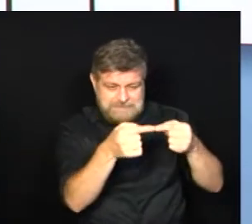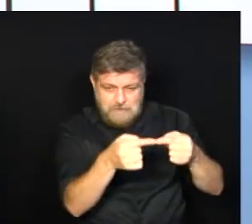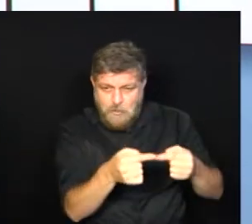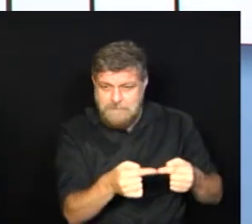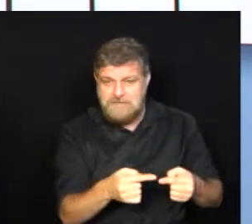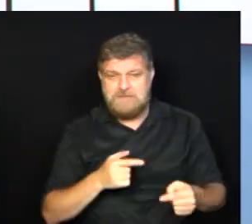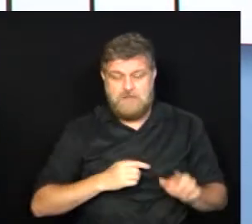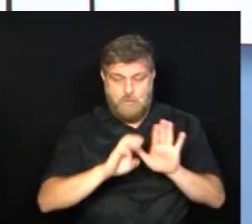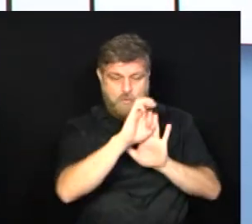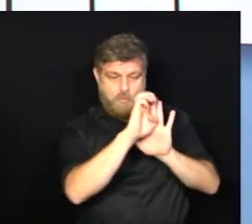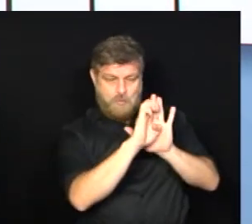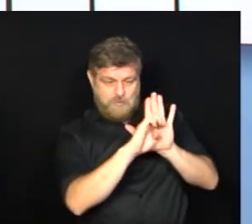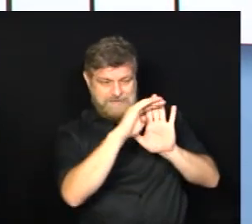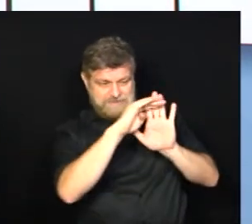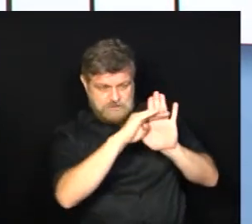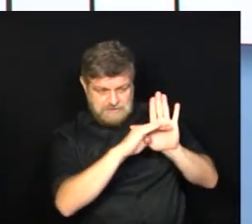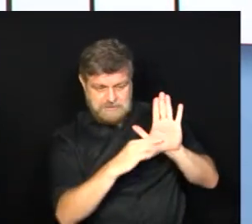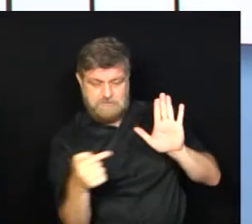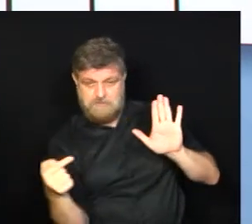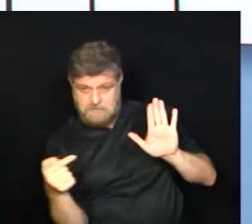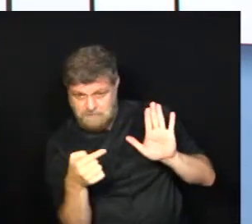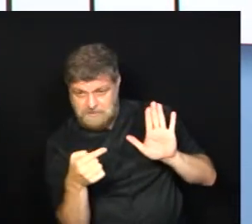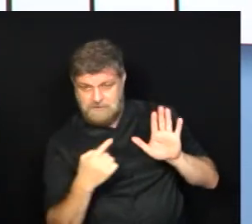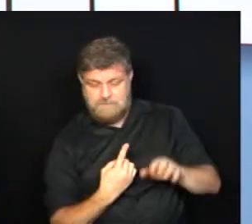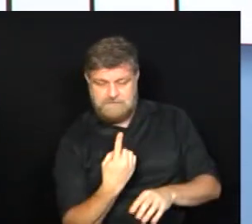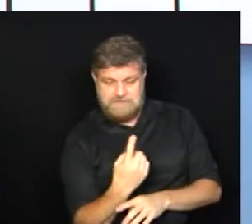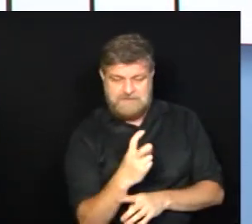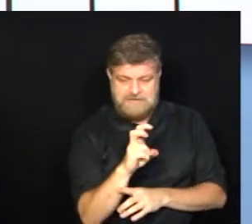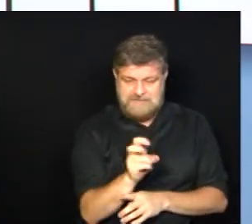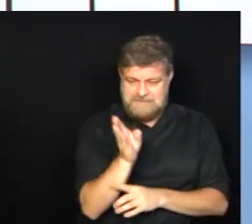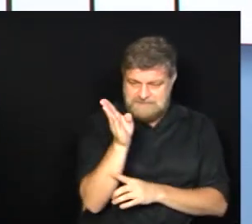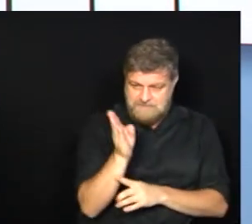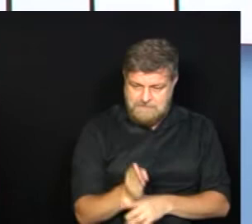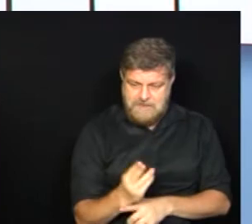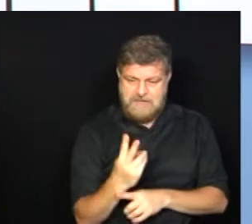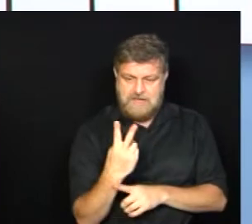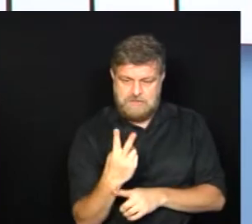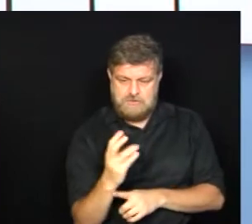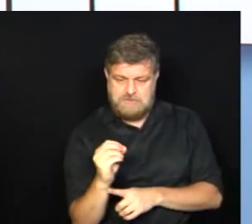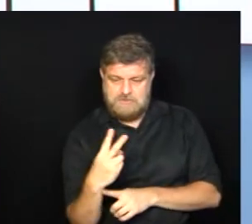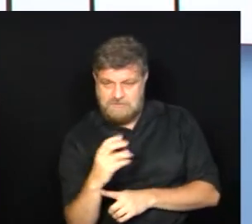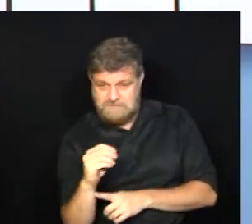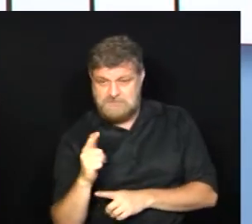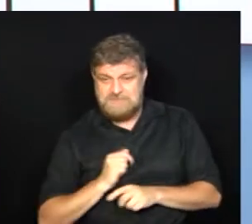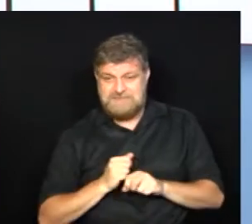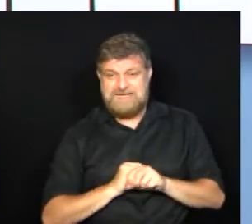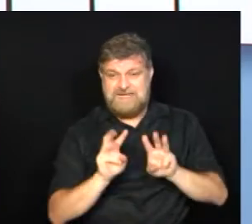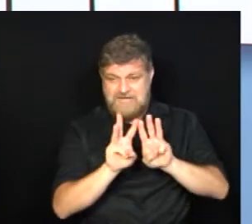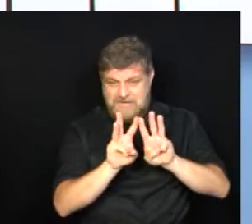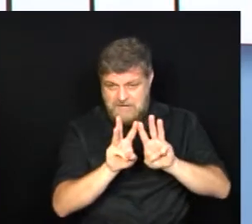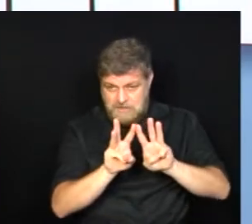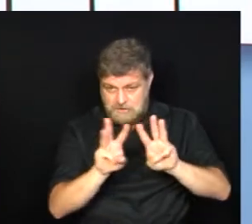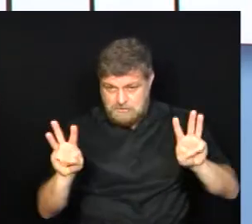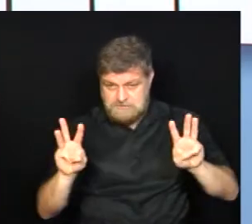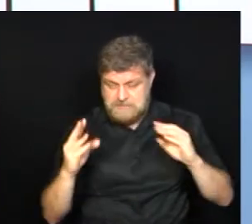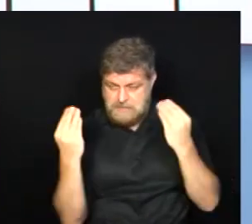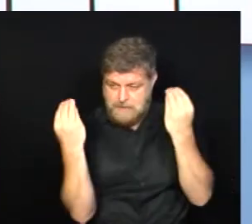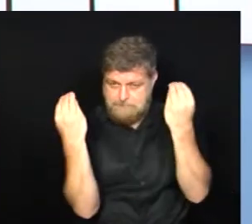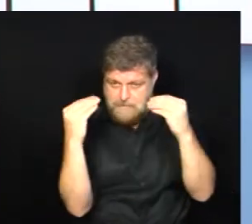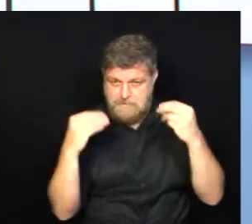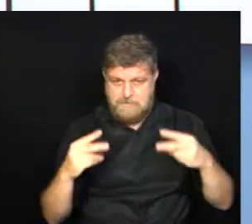Então, o edital, que é esse edital 15/2020, está no site